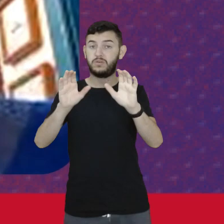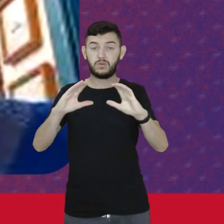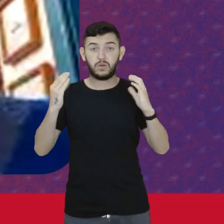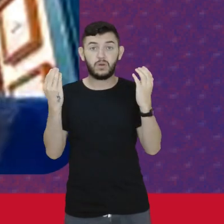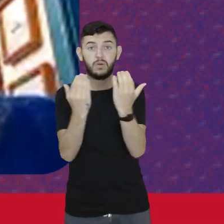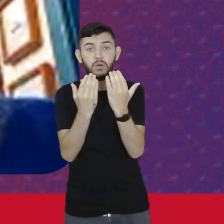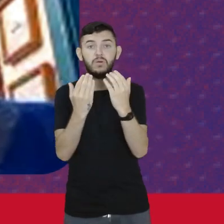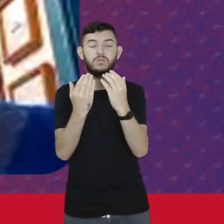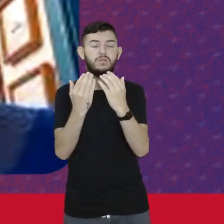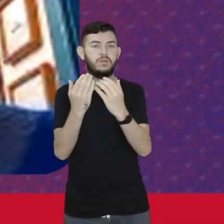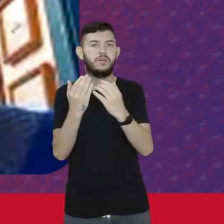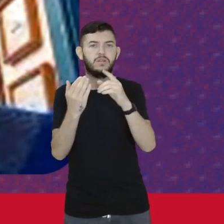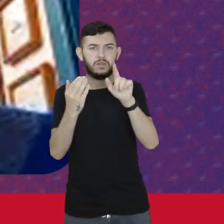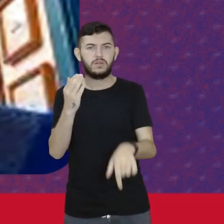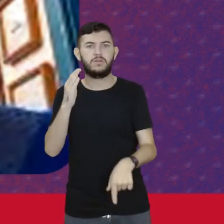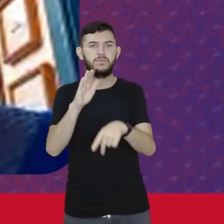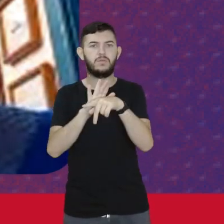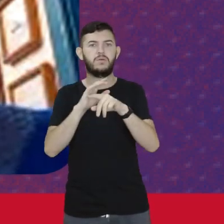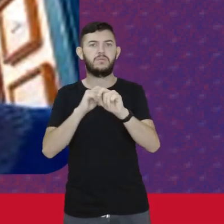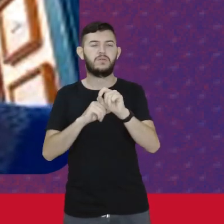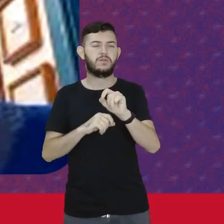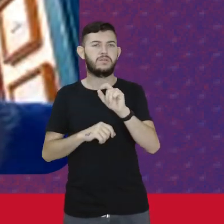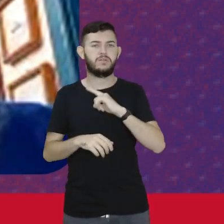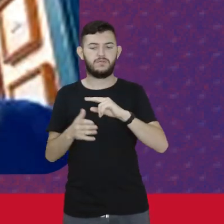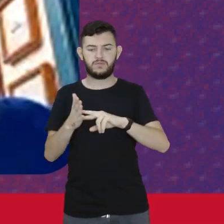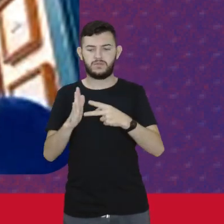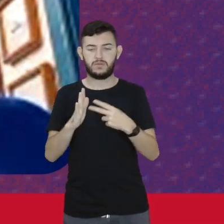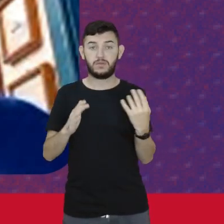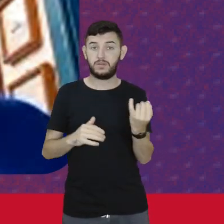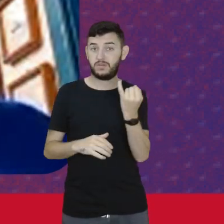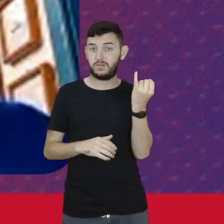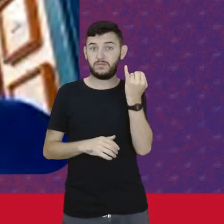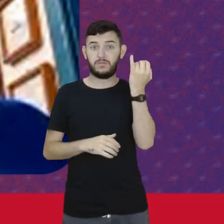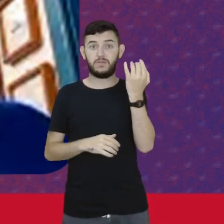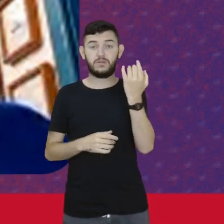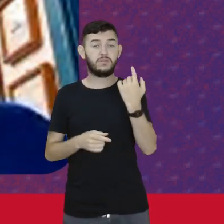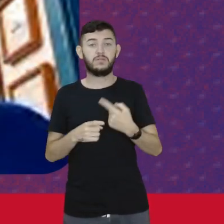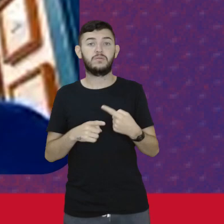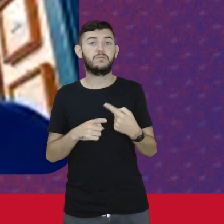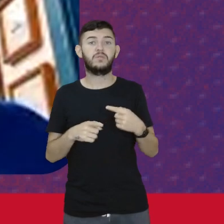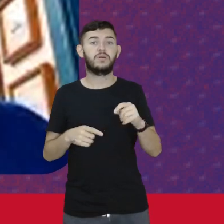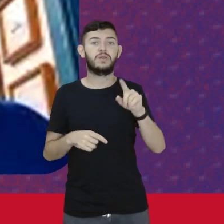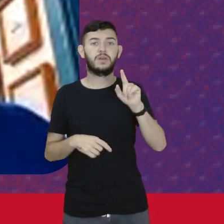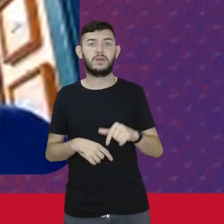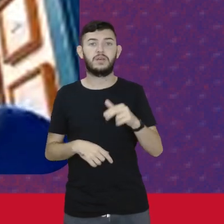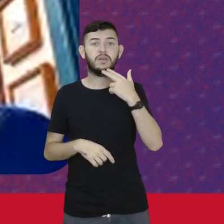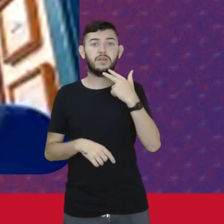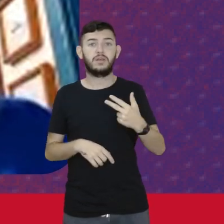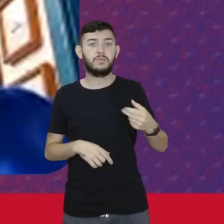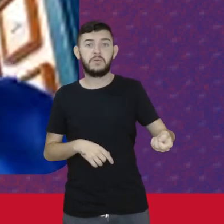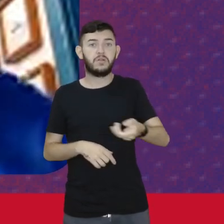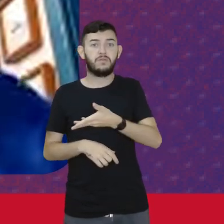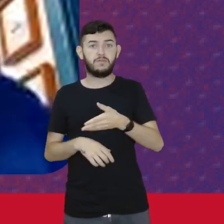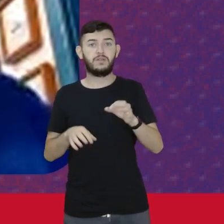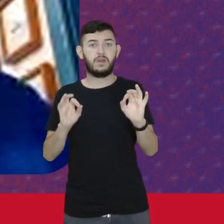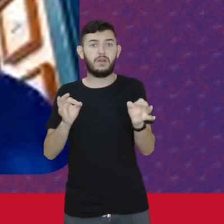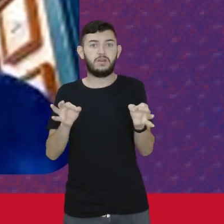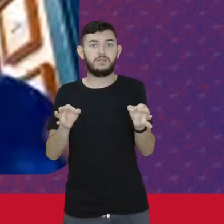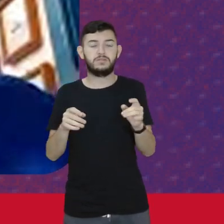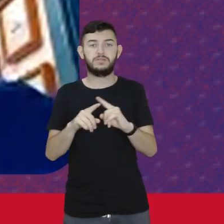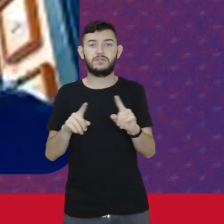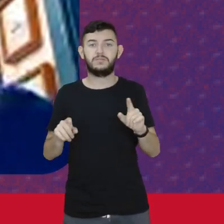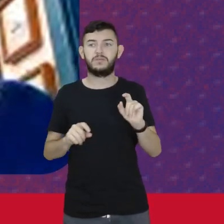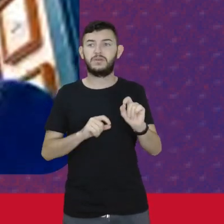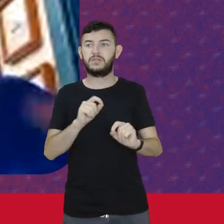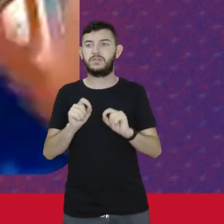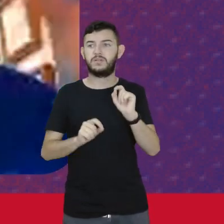Foi extremamente importante esse congresso, porque ele era uma novidade, primeiro. Congresso da Mulher Paulista,